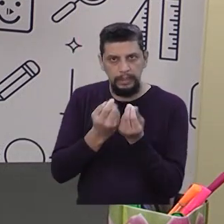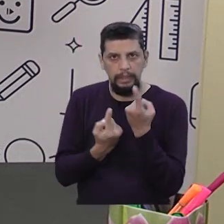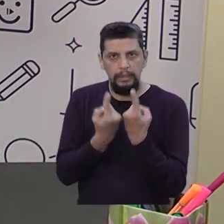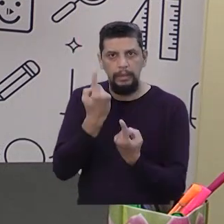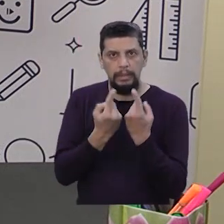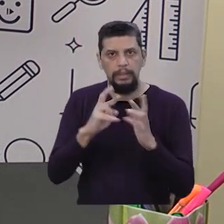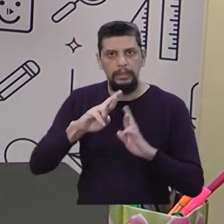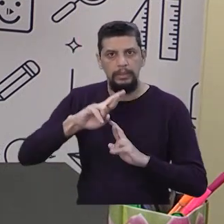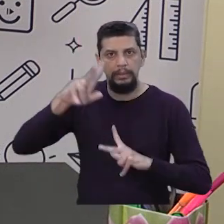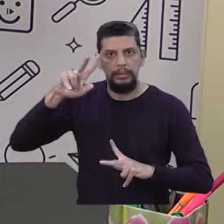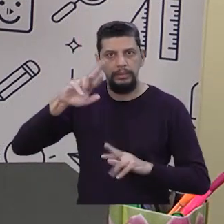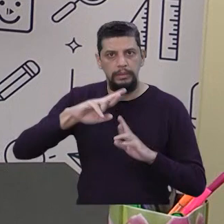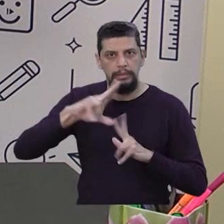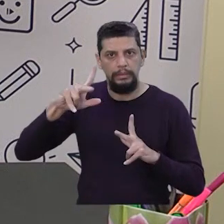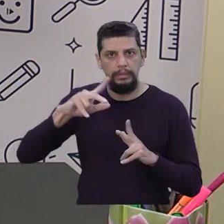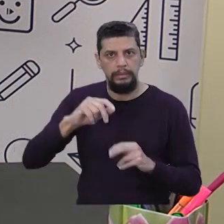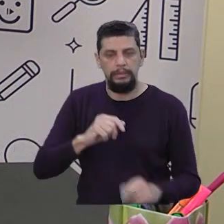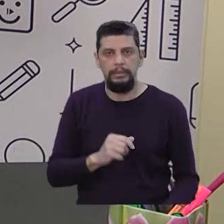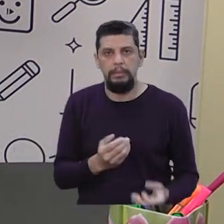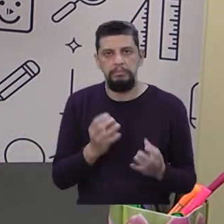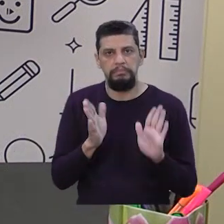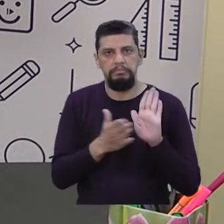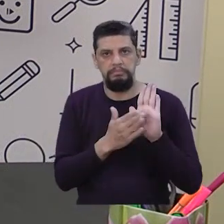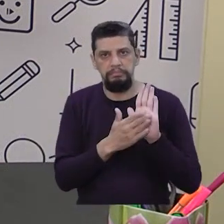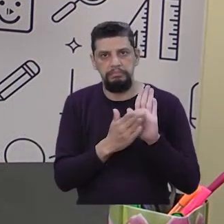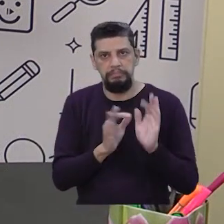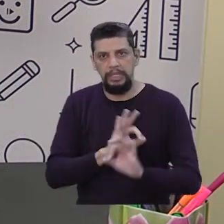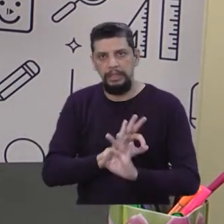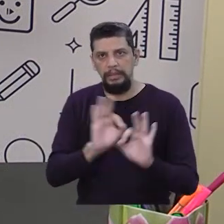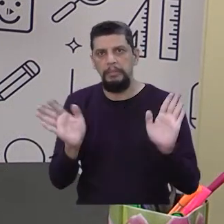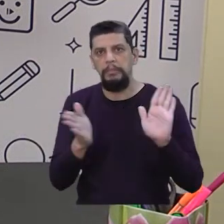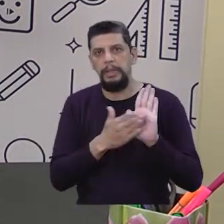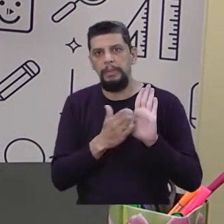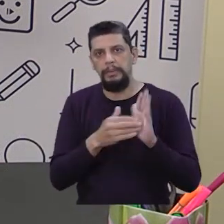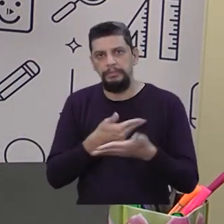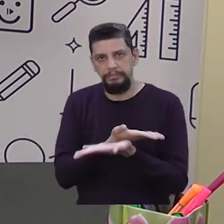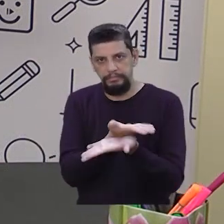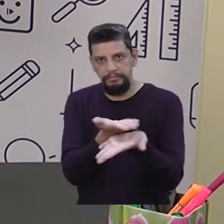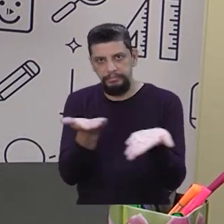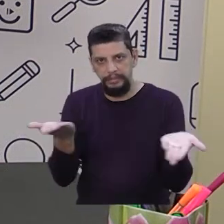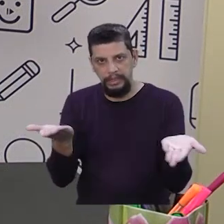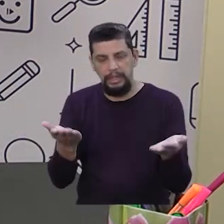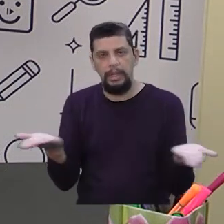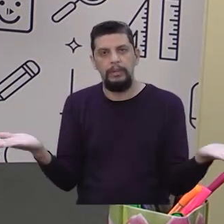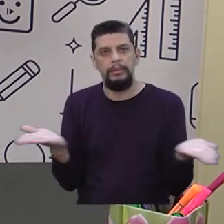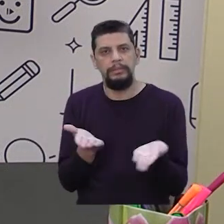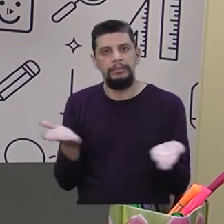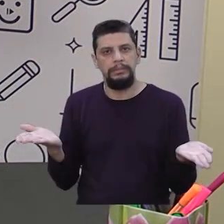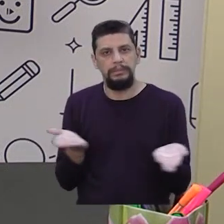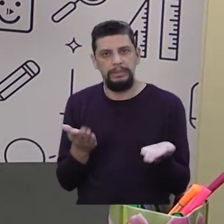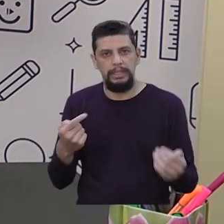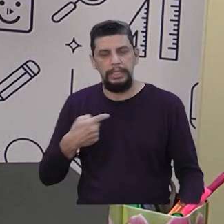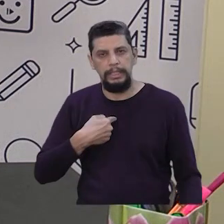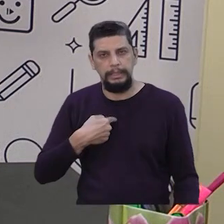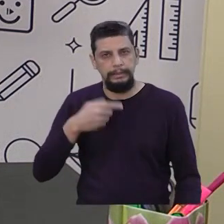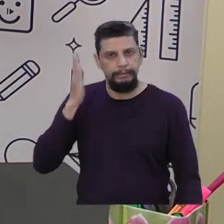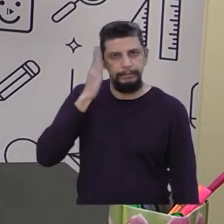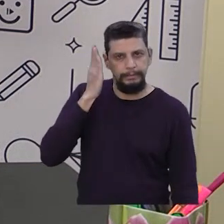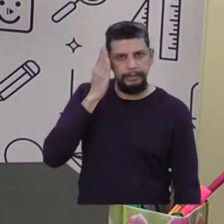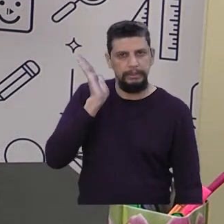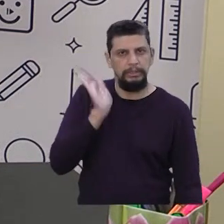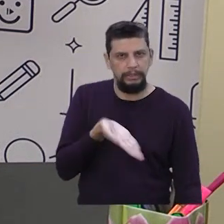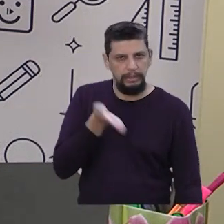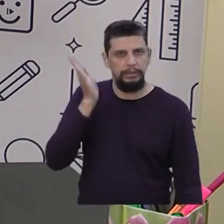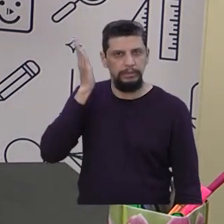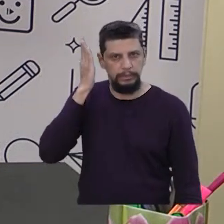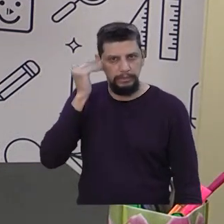diferença de árvore para árvores? Muito bem! Parabéns para vocês! Agora, eu sei que